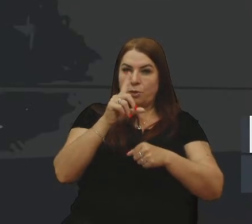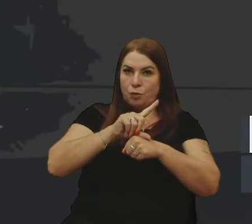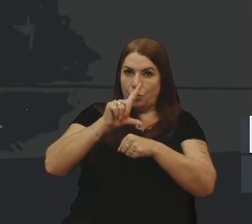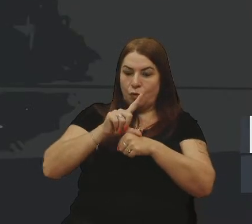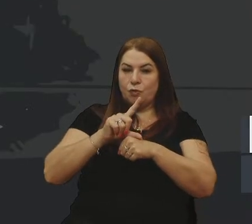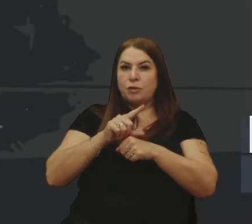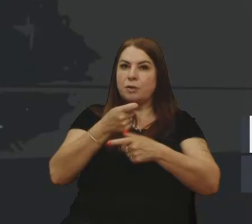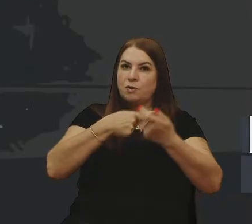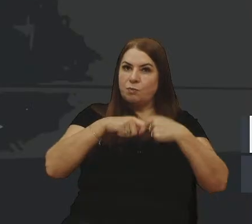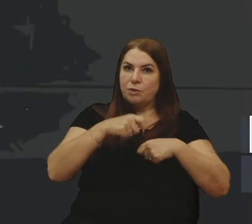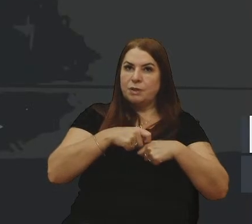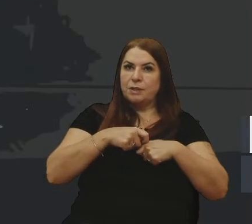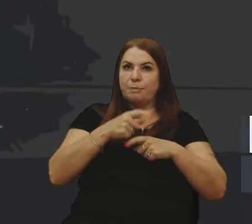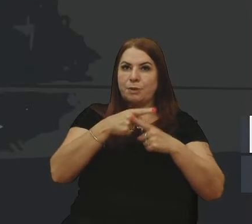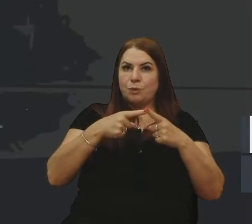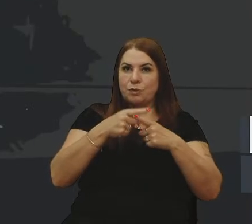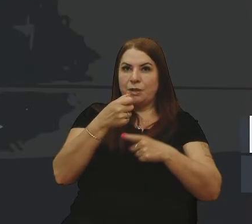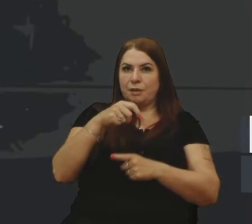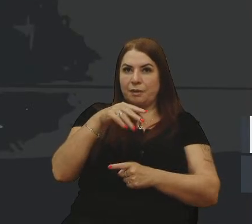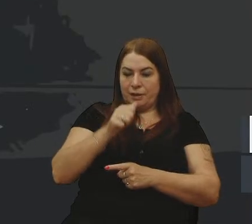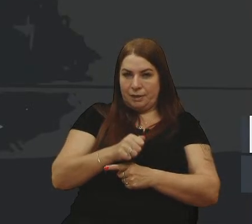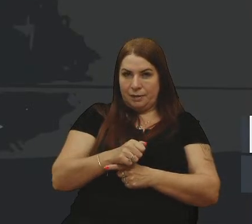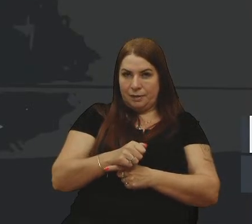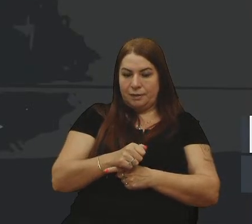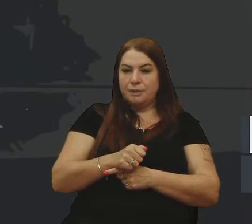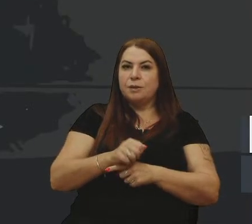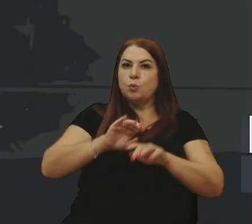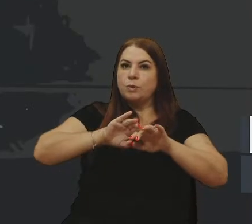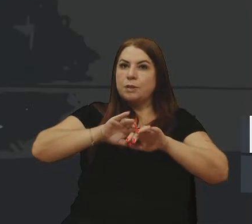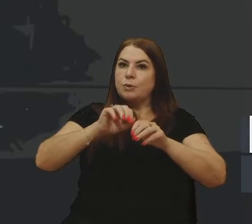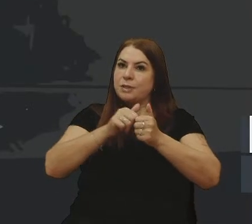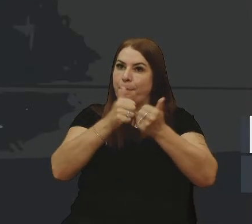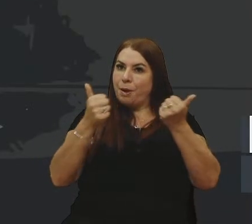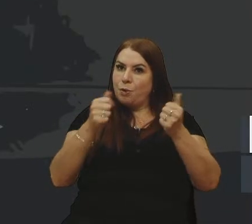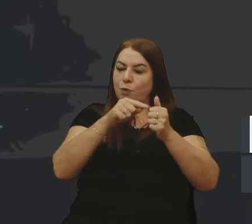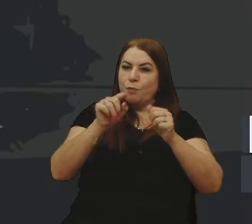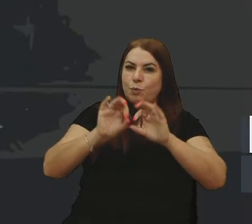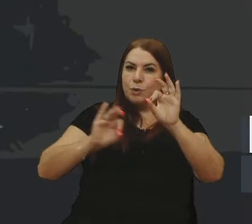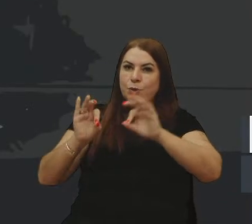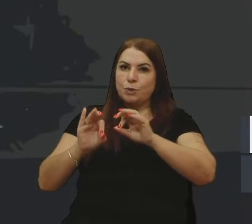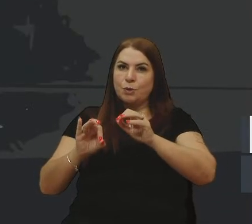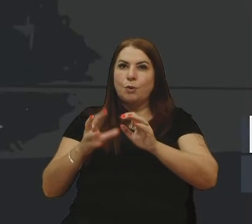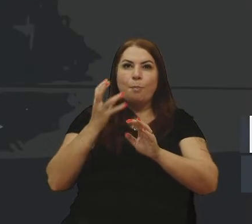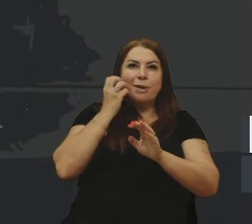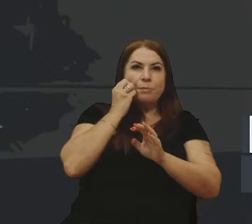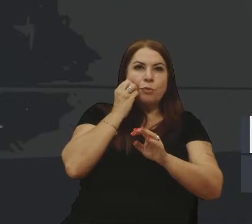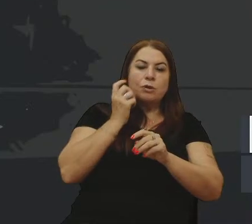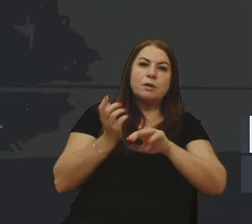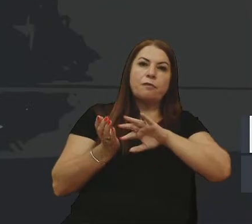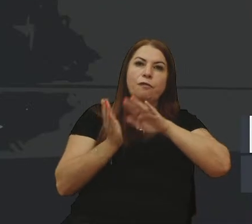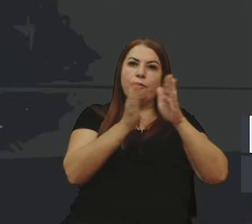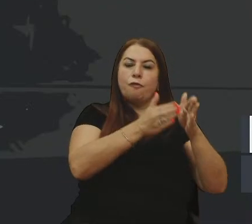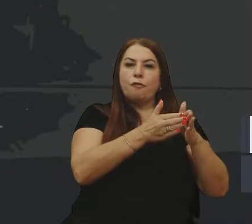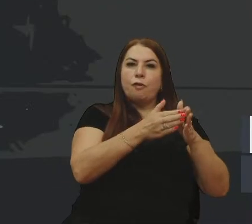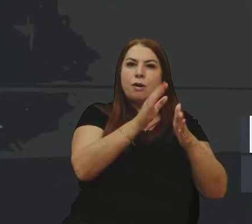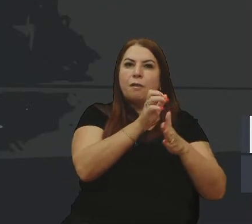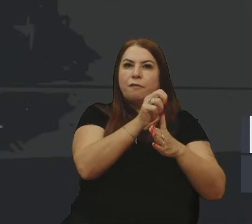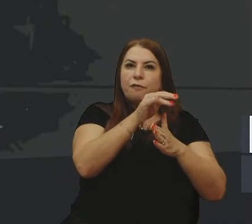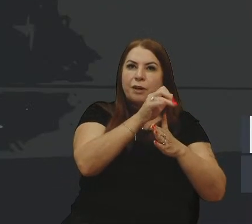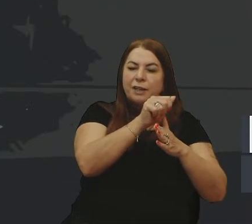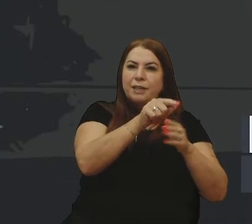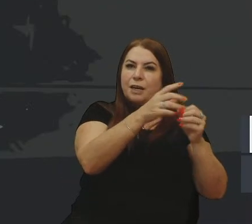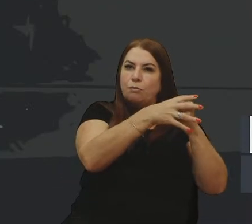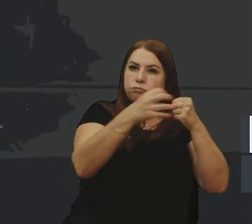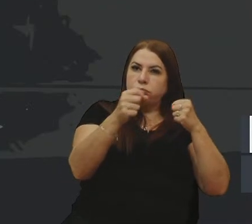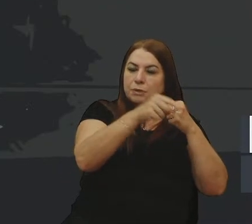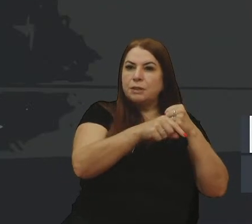são administradas pela minha sócia, Ana Carolina. Quando a gente separou, a gente organizou um pouquinho o patrimônio, então eu fiquei totalmente voltado para a franqueadora. A Ana Carolina tem as